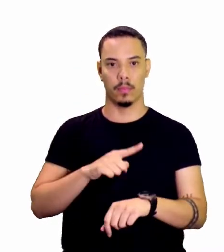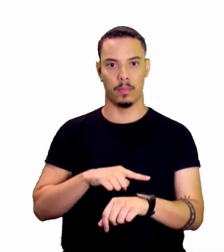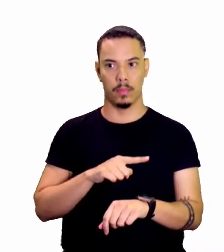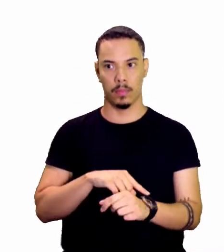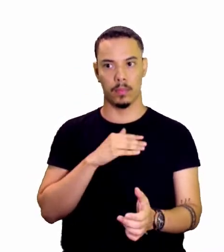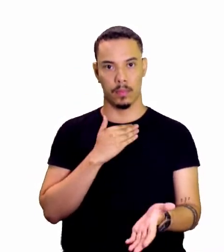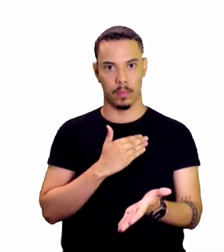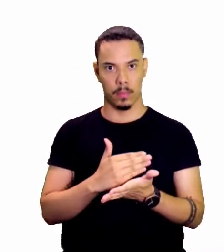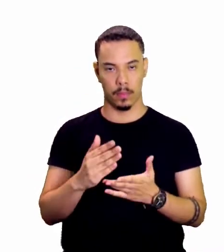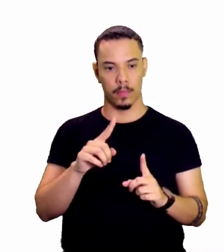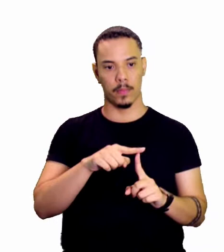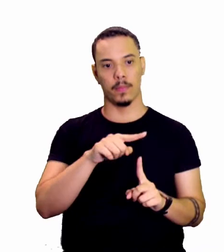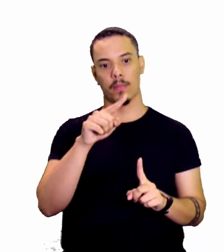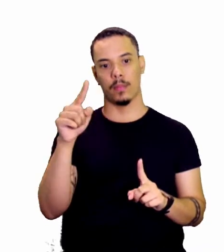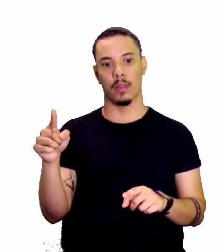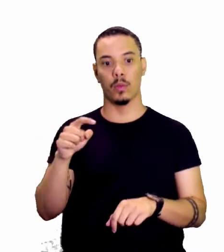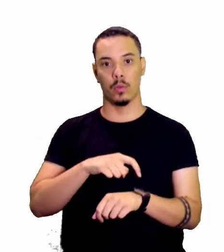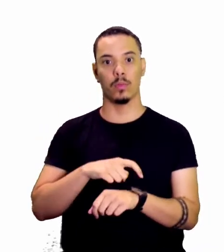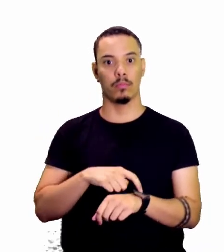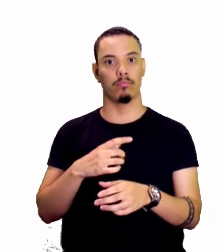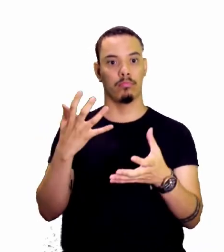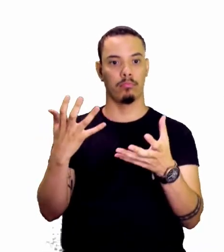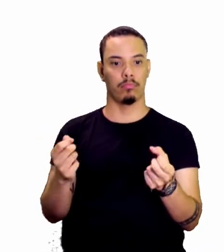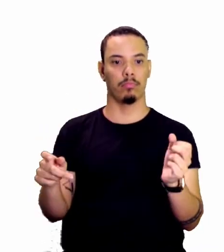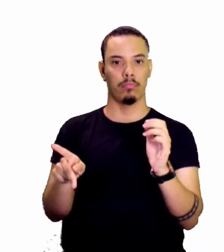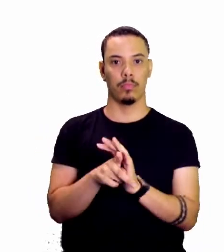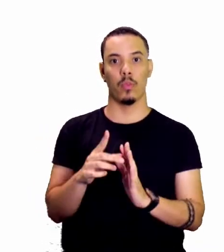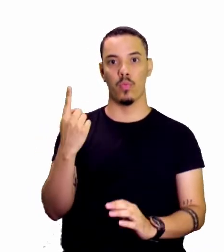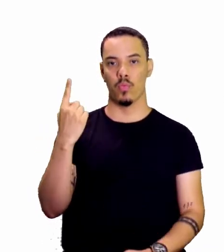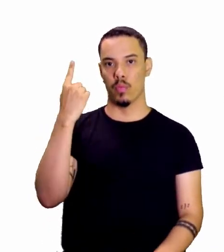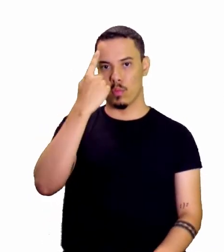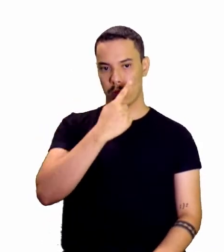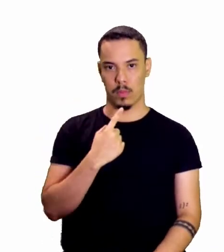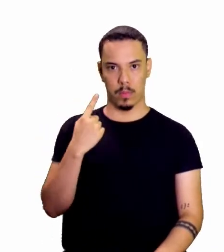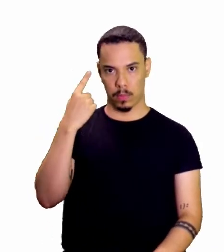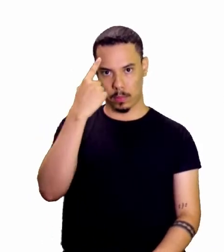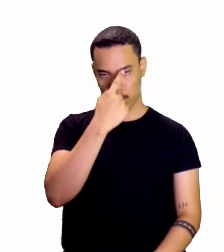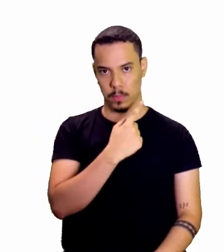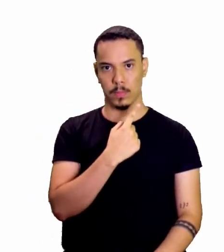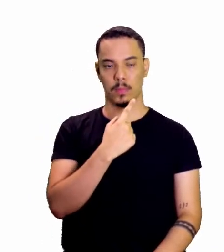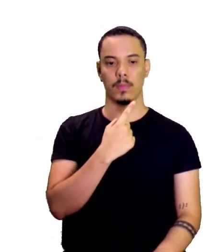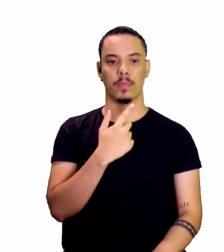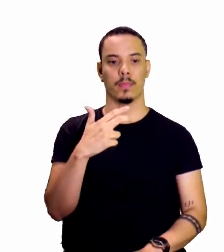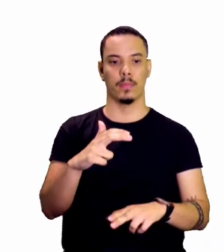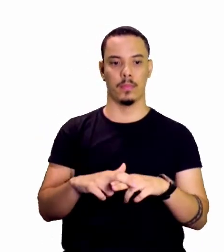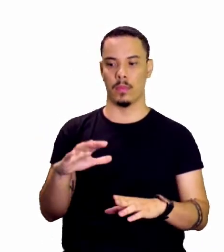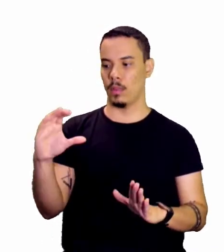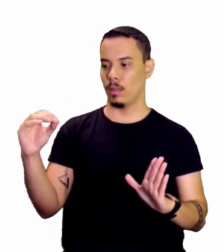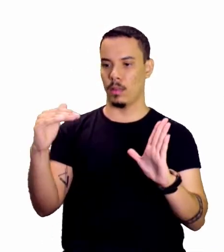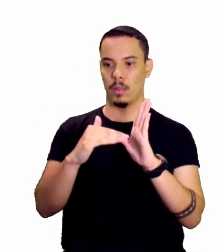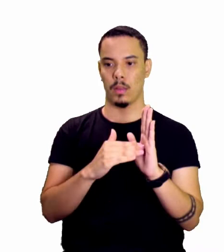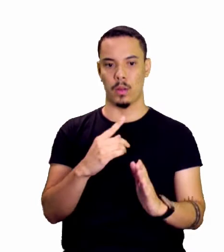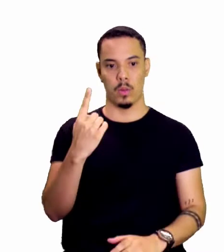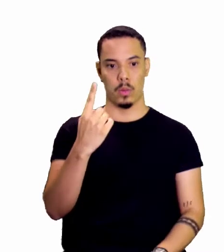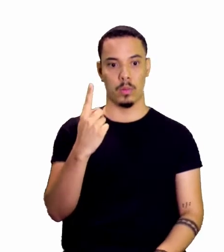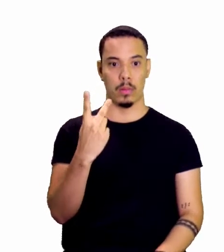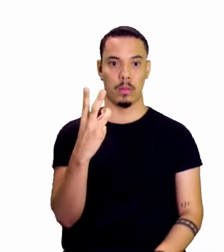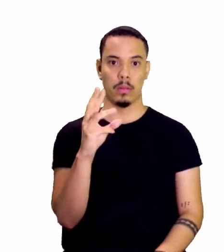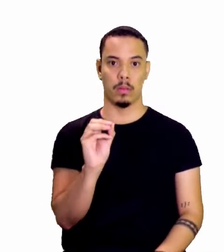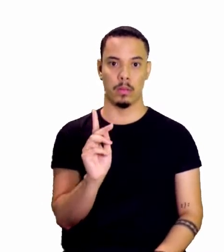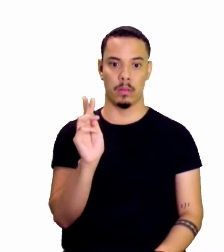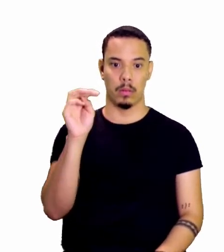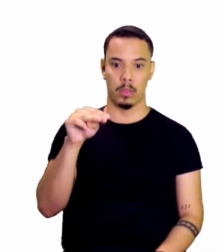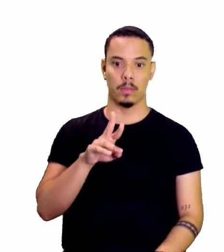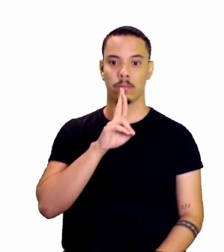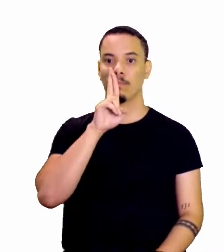e aqui o tempo considerado que a primeira hora de viagem então aqui ó disseram quilômetros uma hora